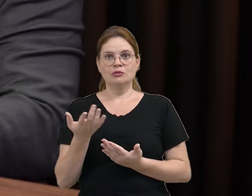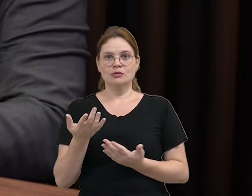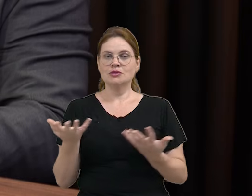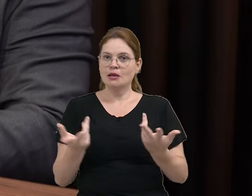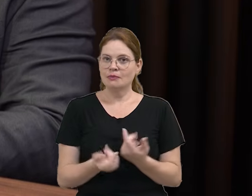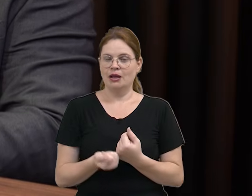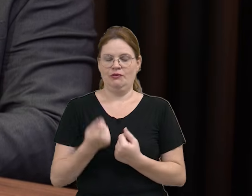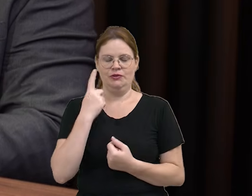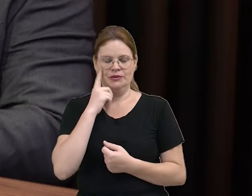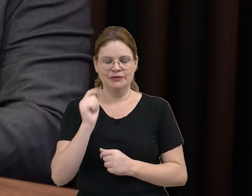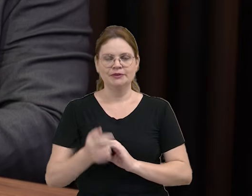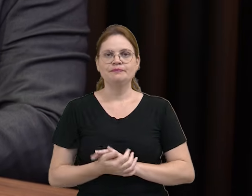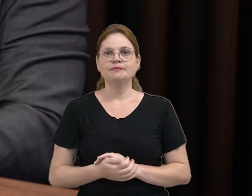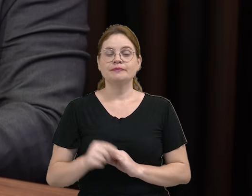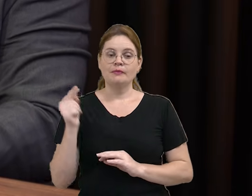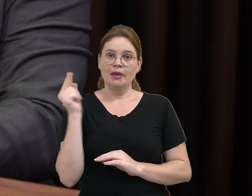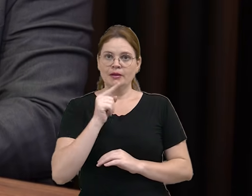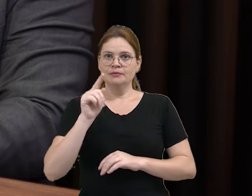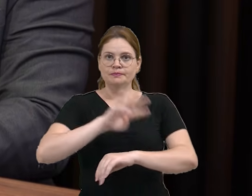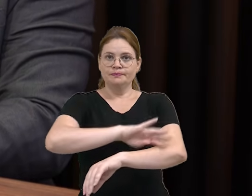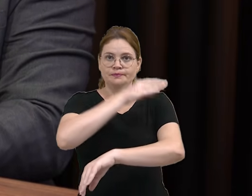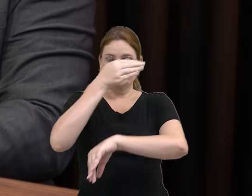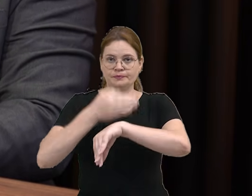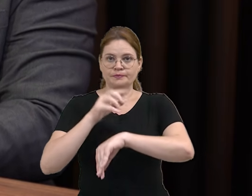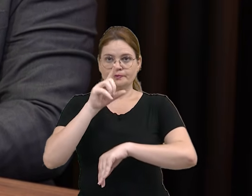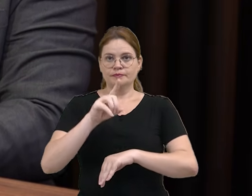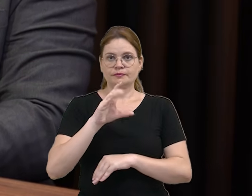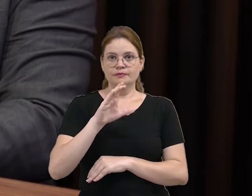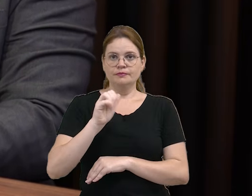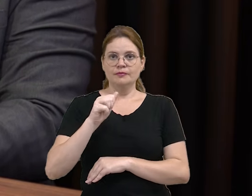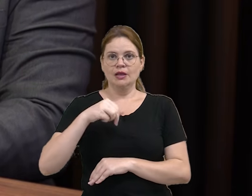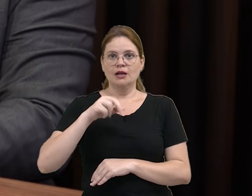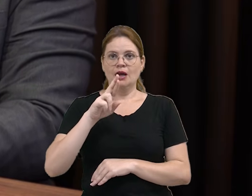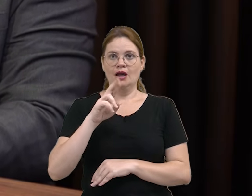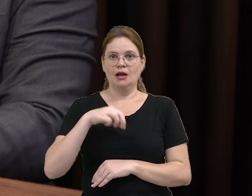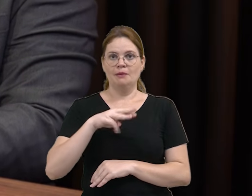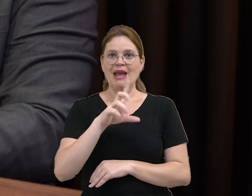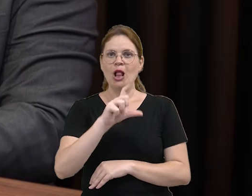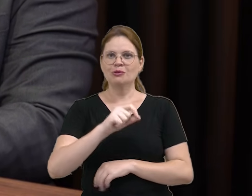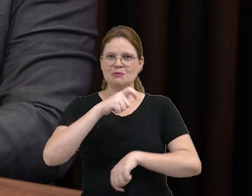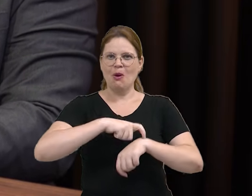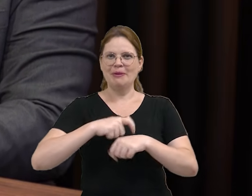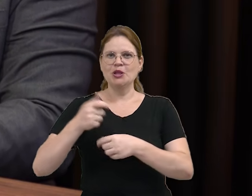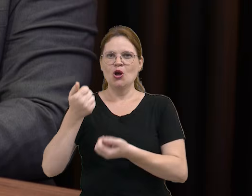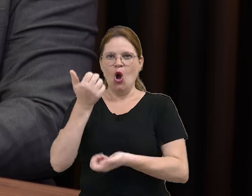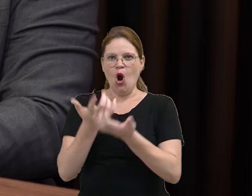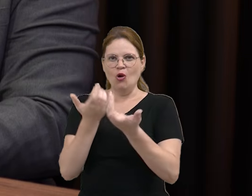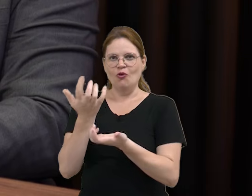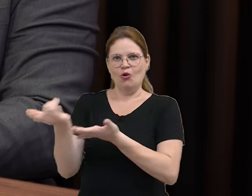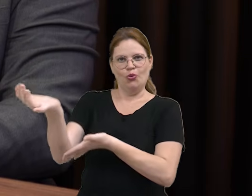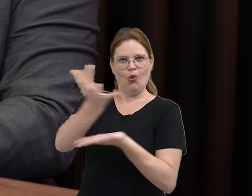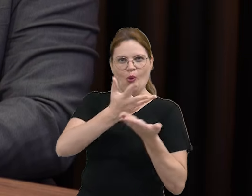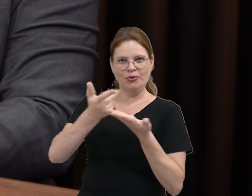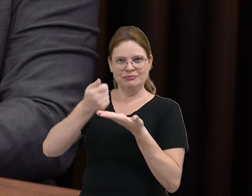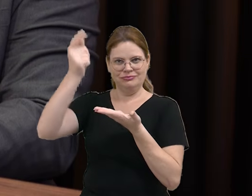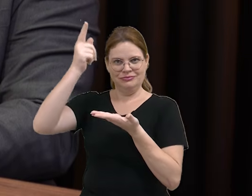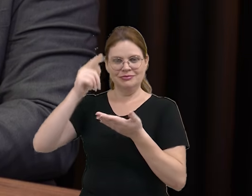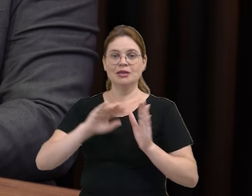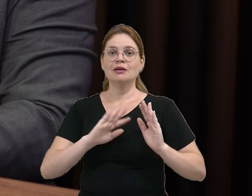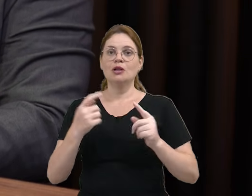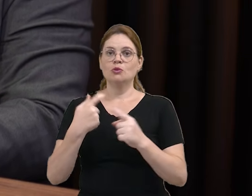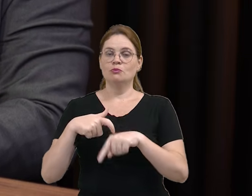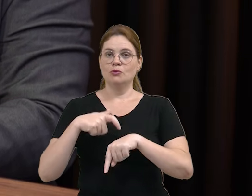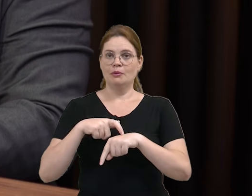É um ponto que chama muita atenção ali em cima do Monte Carmelo, é que quando